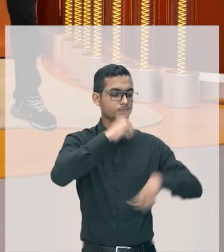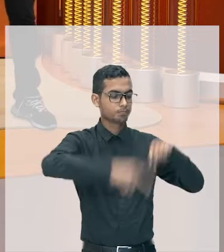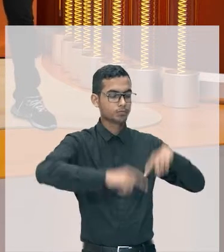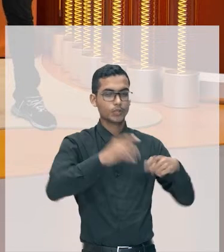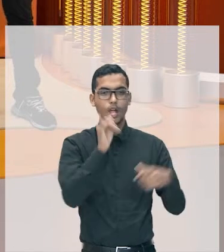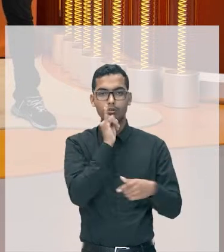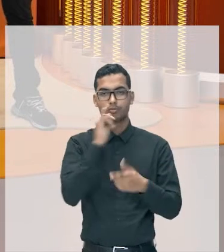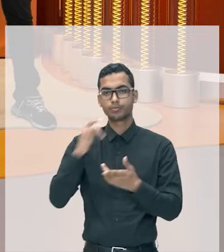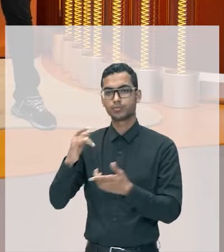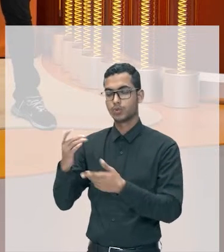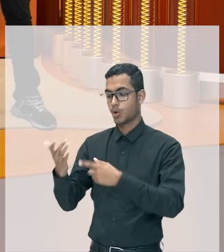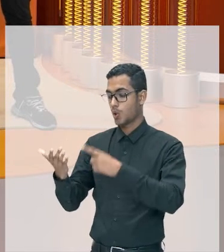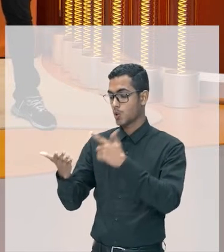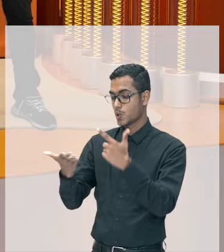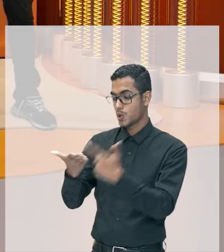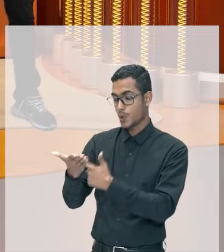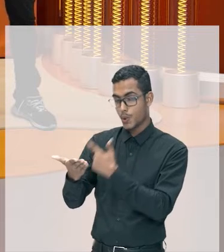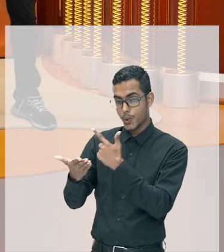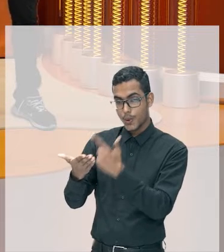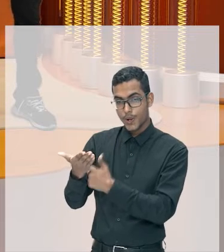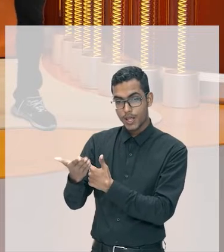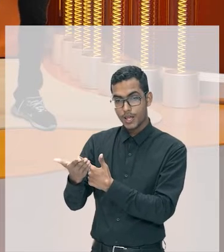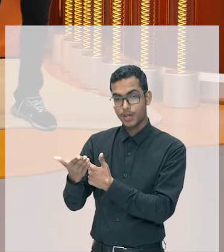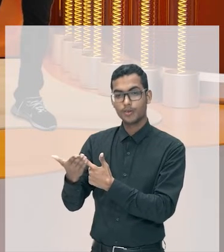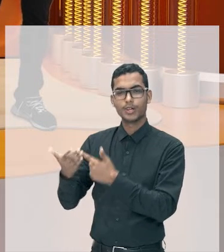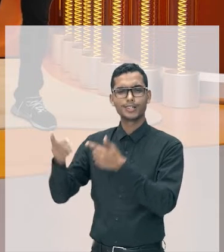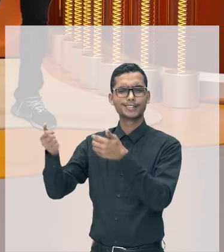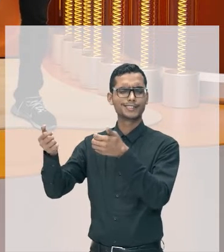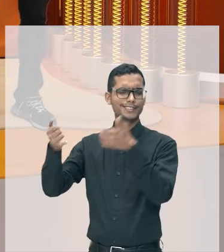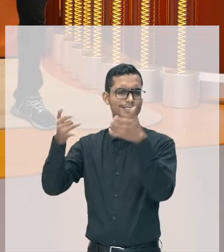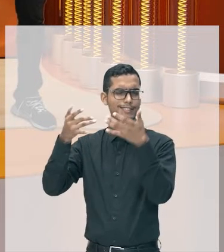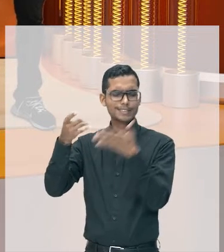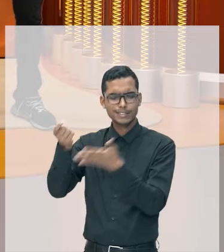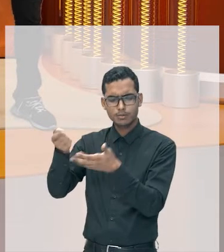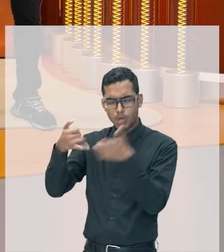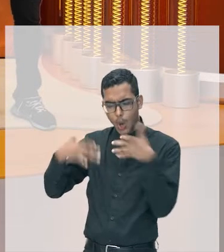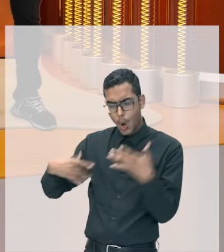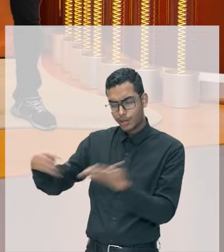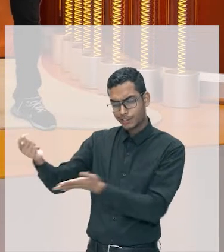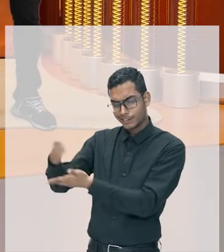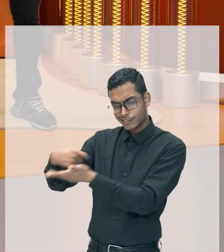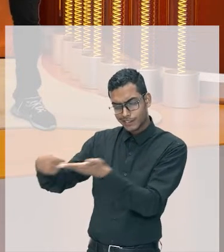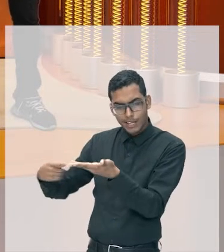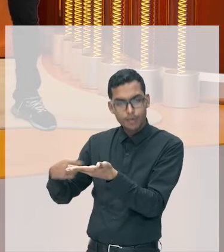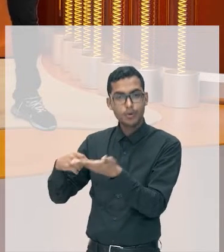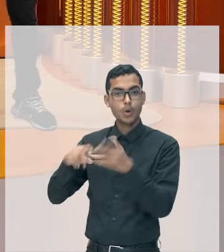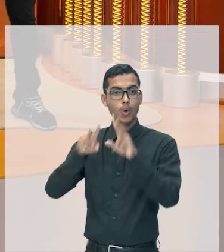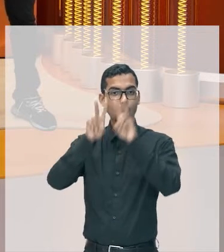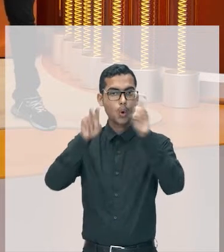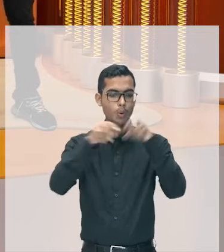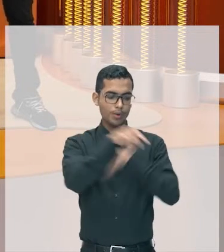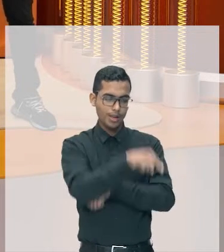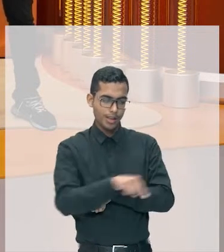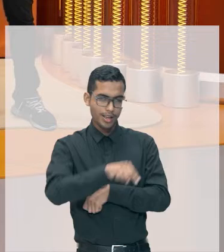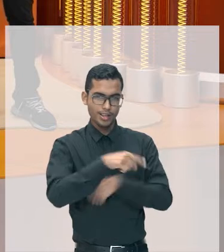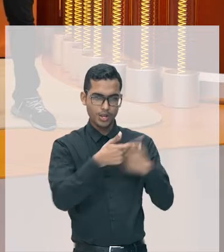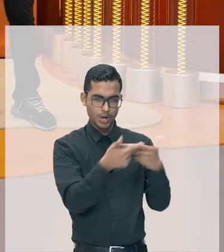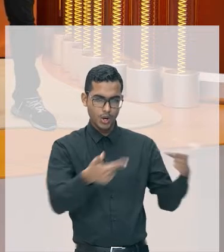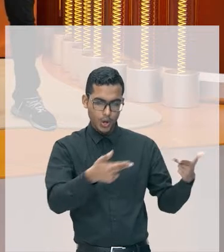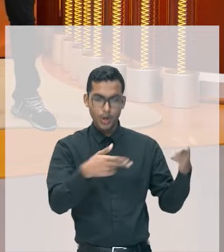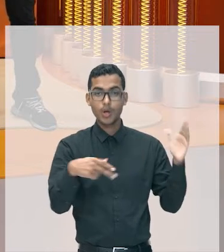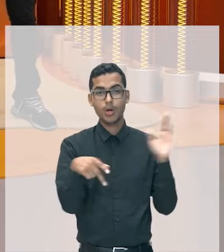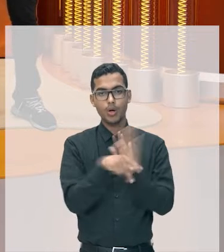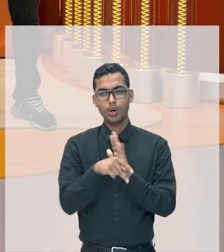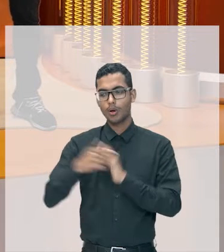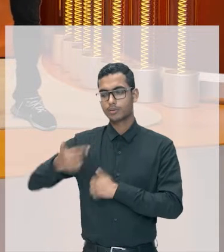livro que escreveu sobre aquelas pirâmides, escreveu sobre aqueles sarcófagos, eu estou tratando das fontes